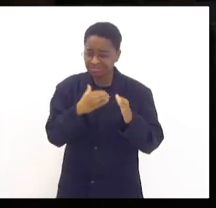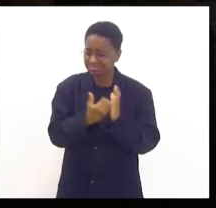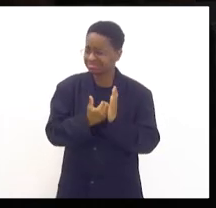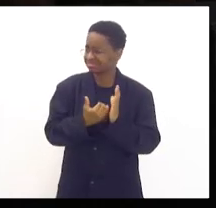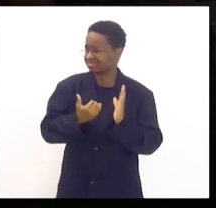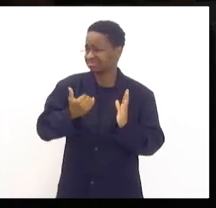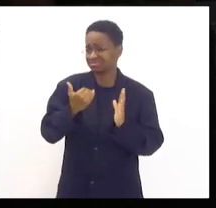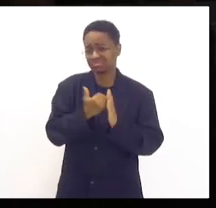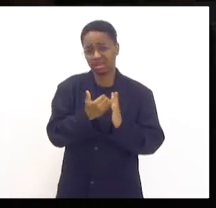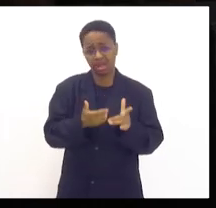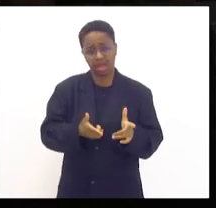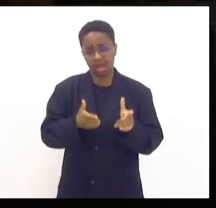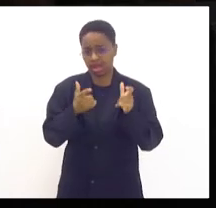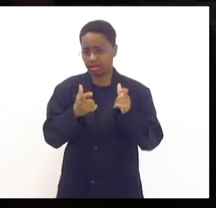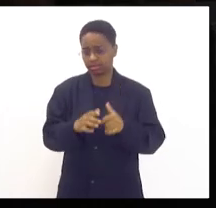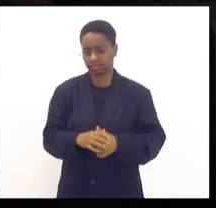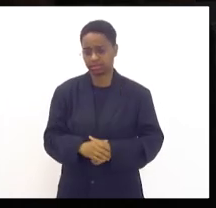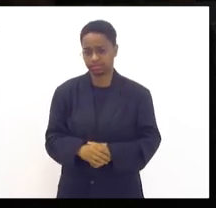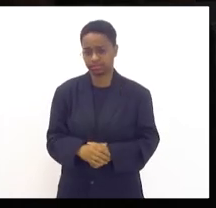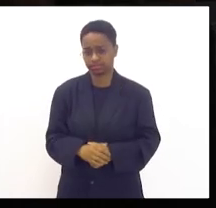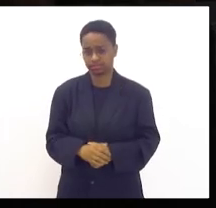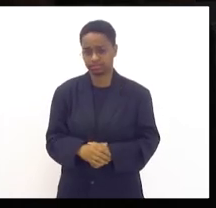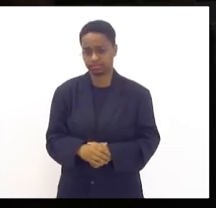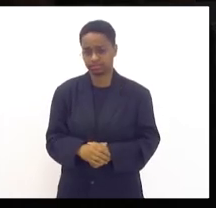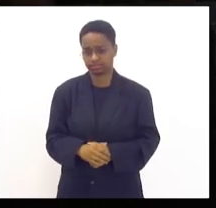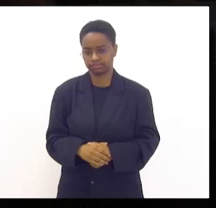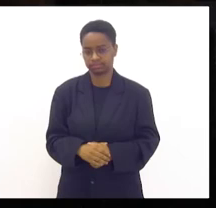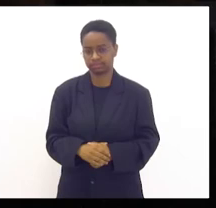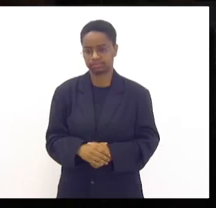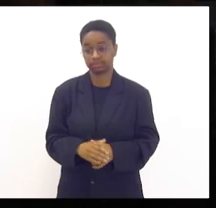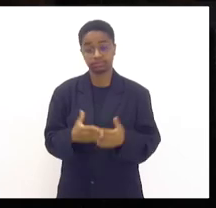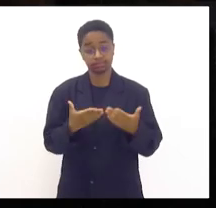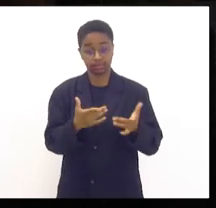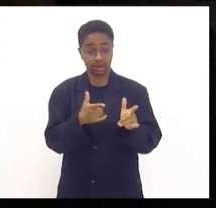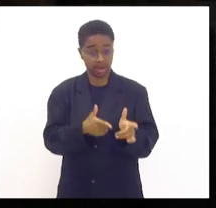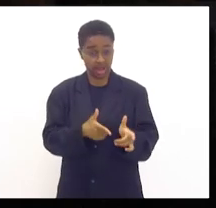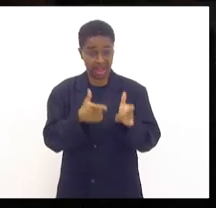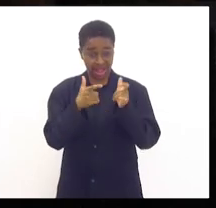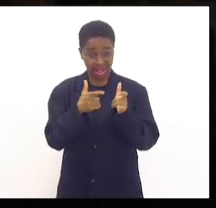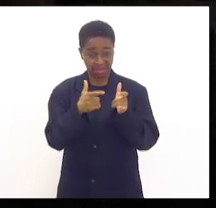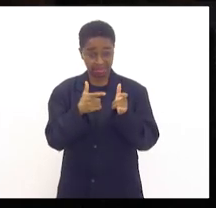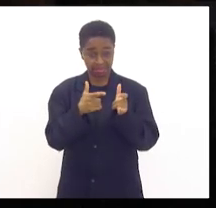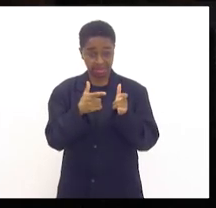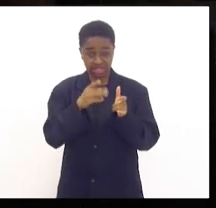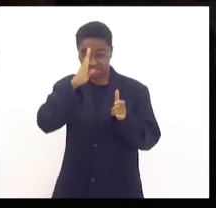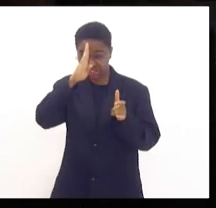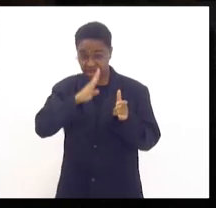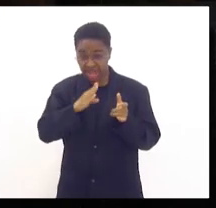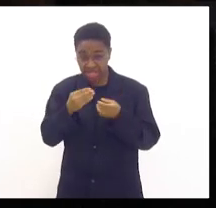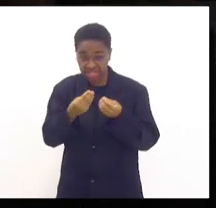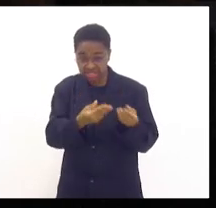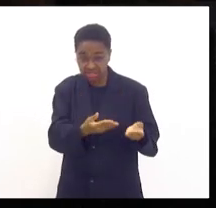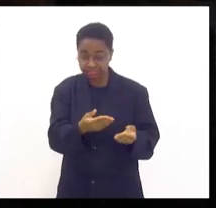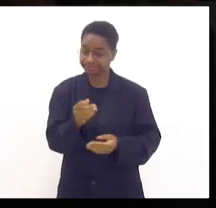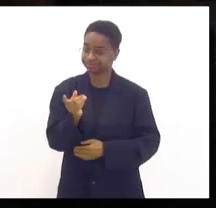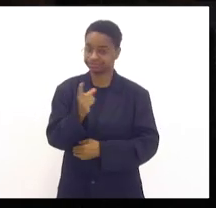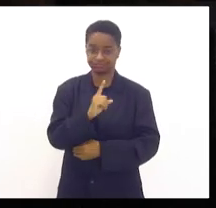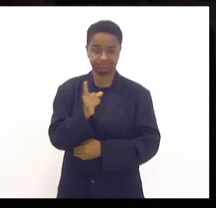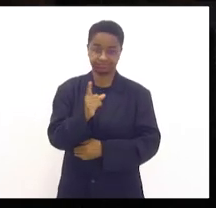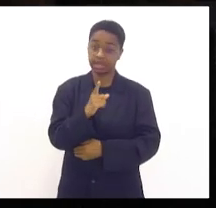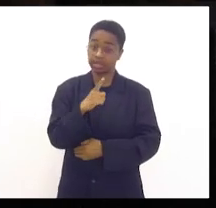grande. E esse armamento não cai do céu. Há alguém